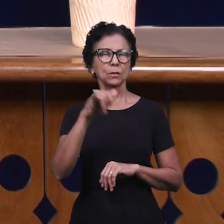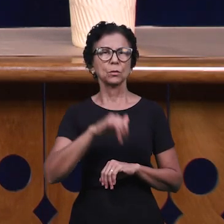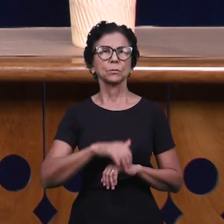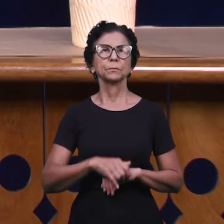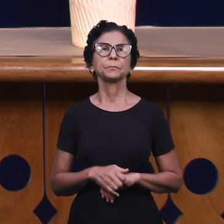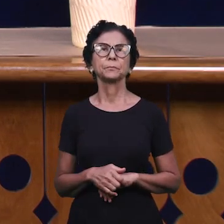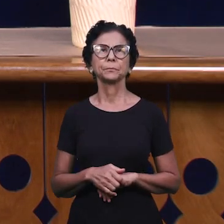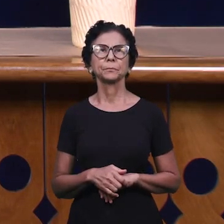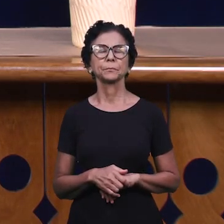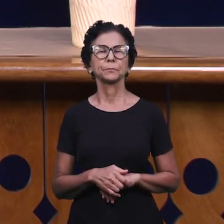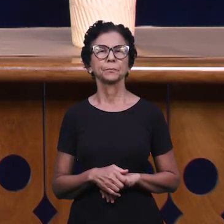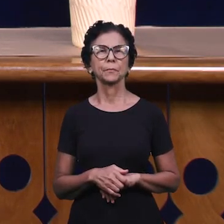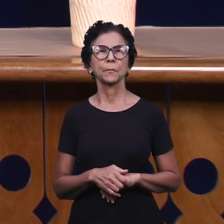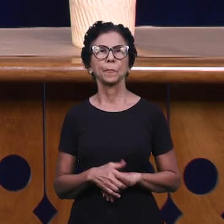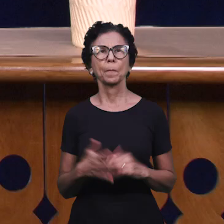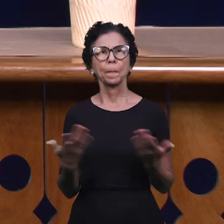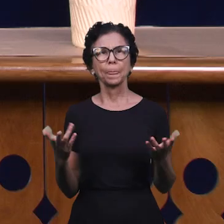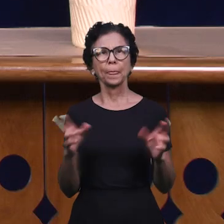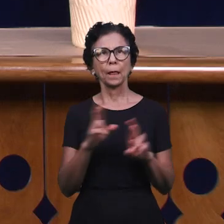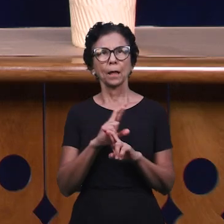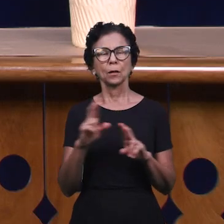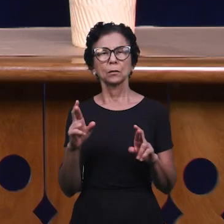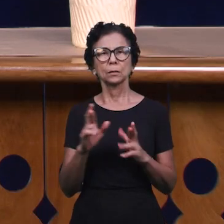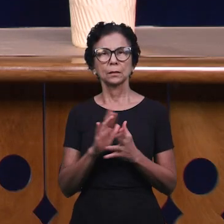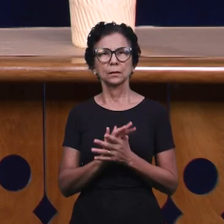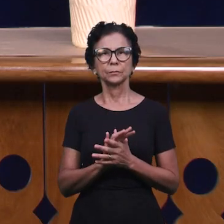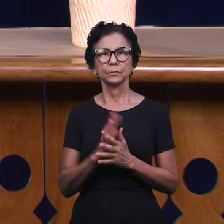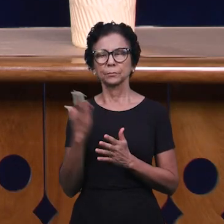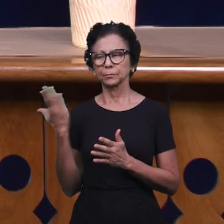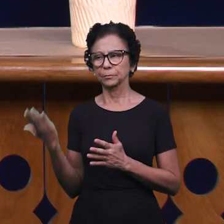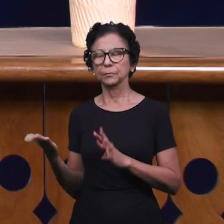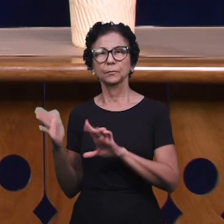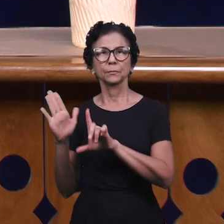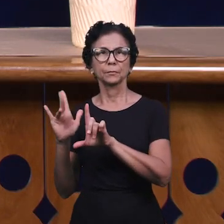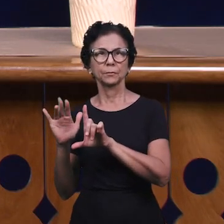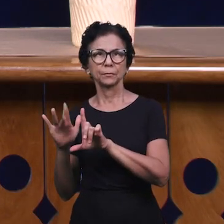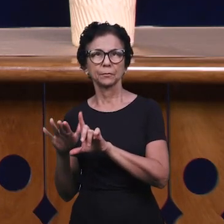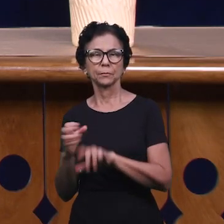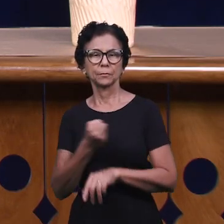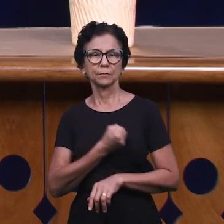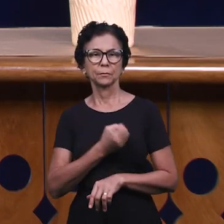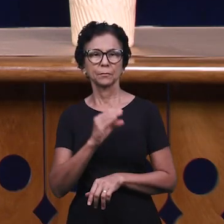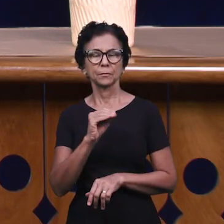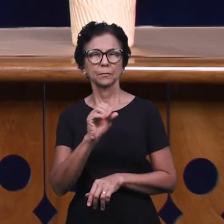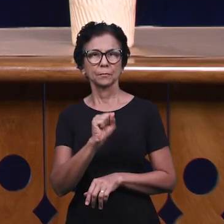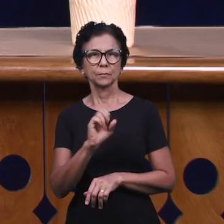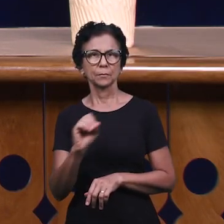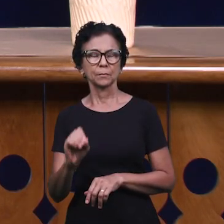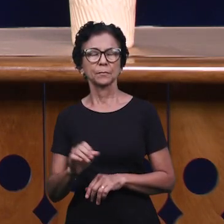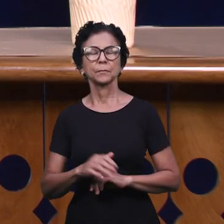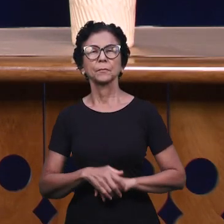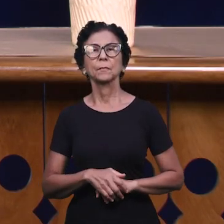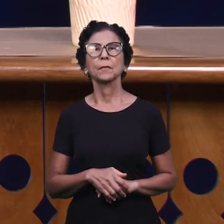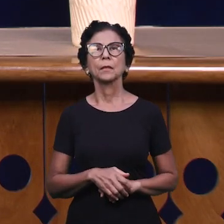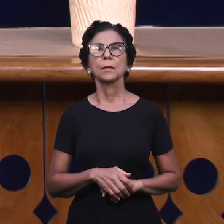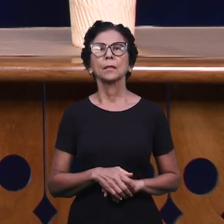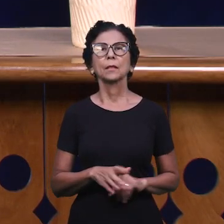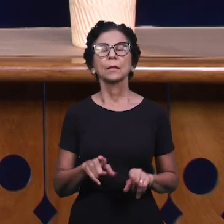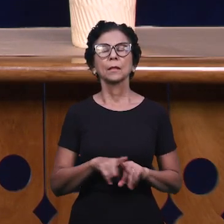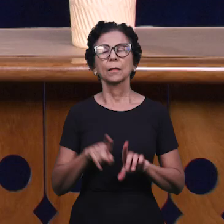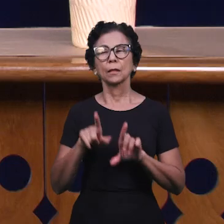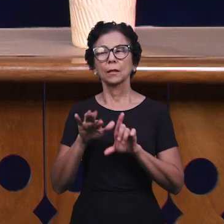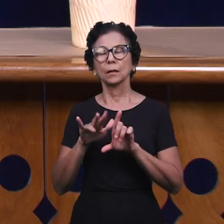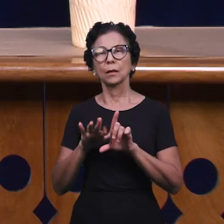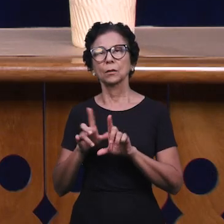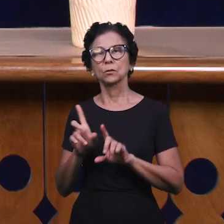são relativos aos nossos QR Codes e o nosso 0800. Em primeiro lugar, nós temos um QR